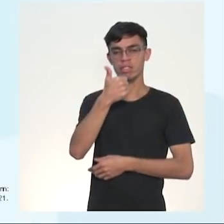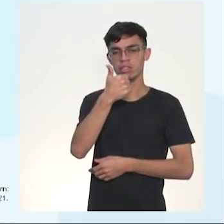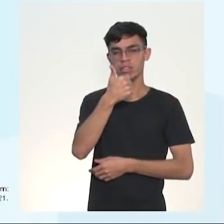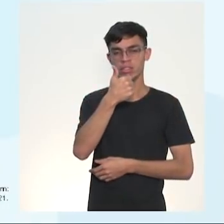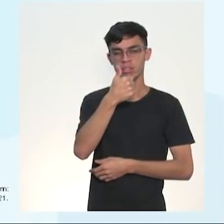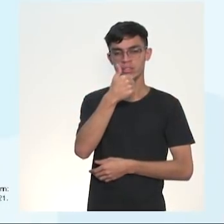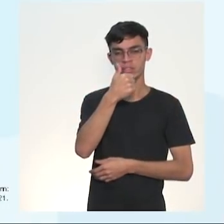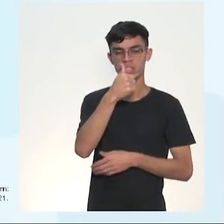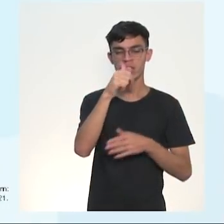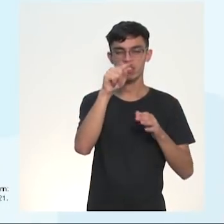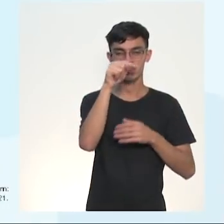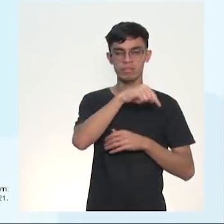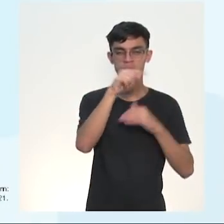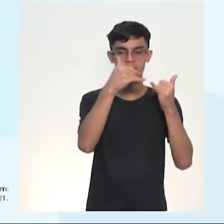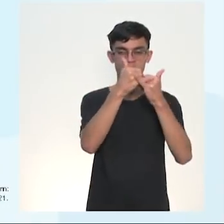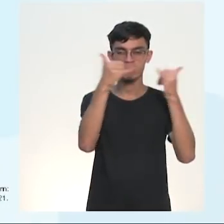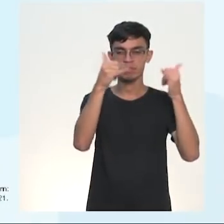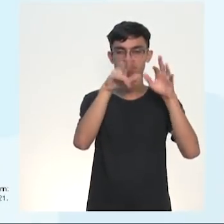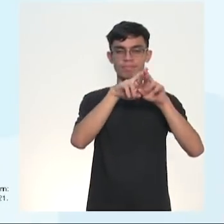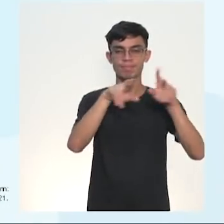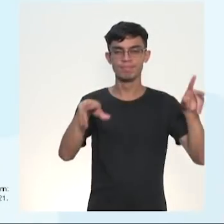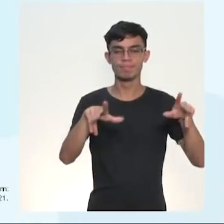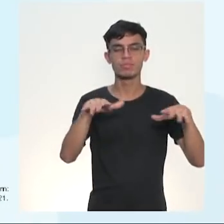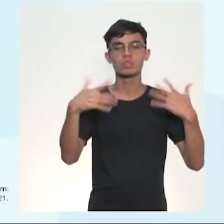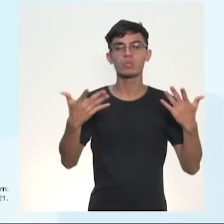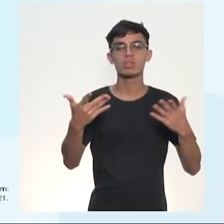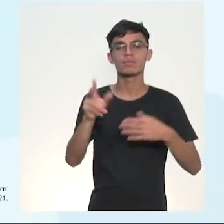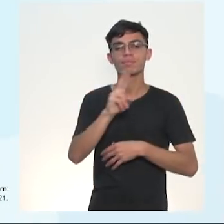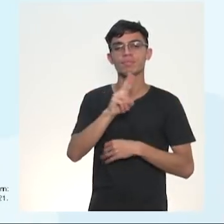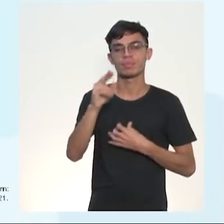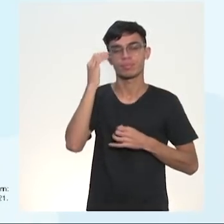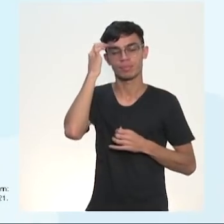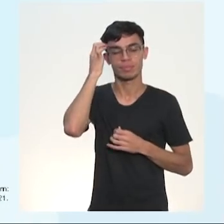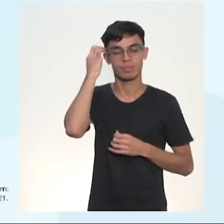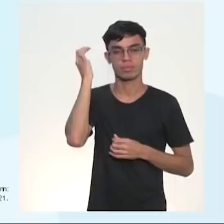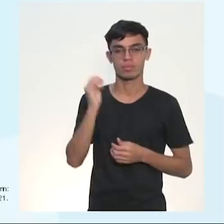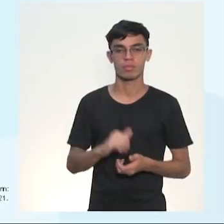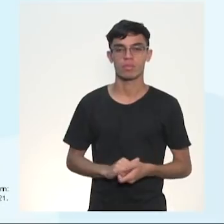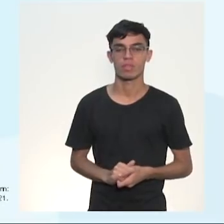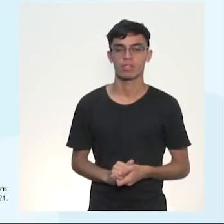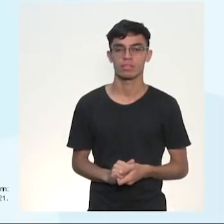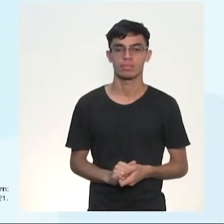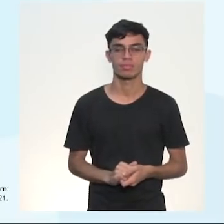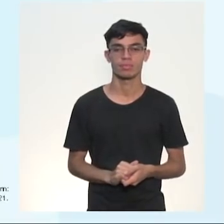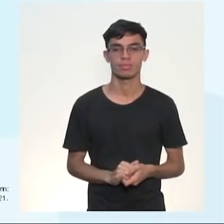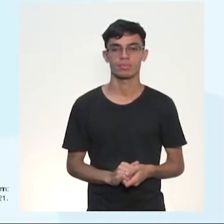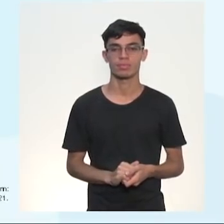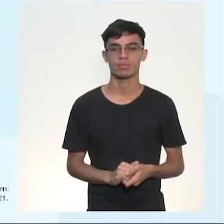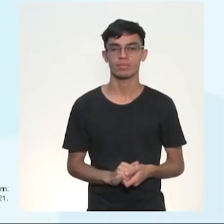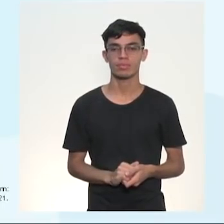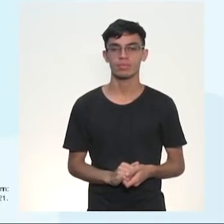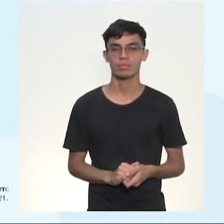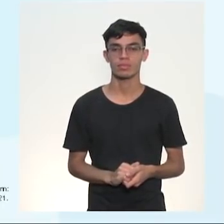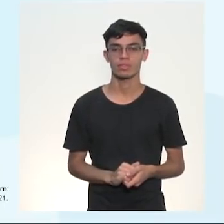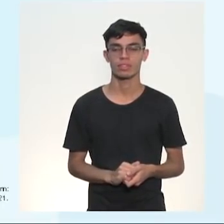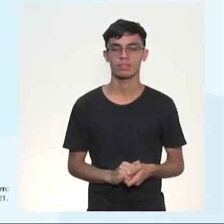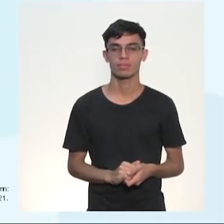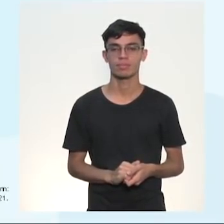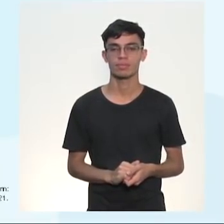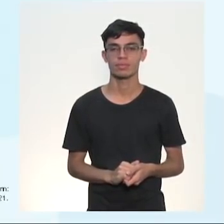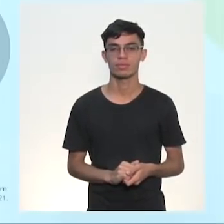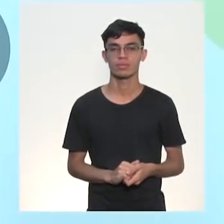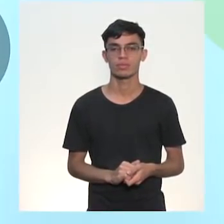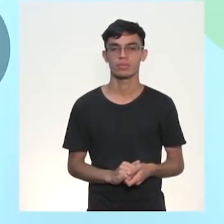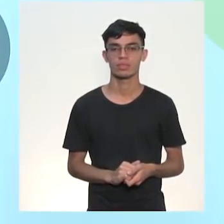uma outra energia. Qual é a outra energia aqui, professor? Nesse caso, estamos falando da eficiência energética de algo que aquece, né? Então,